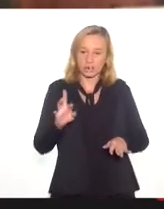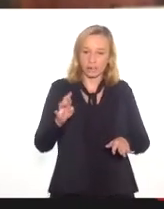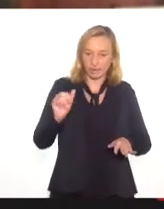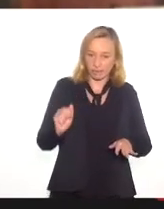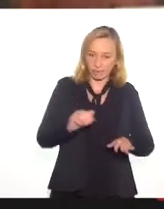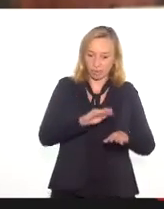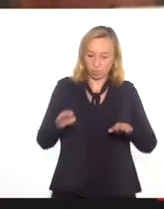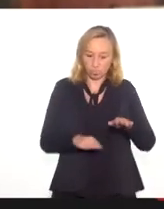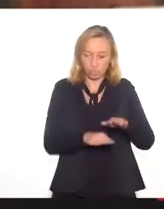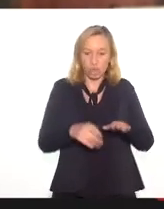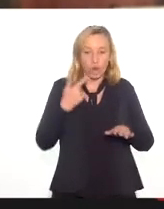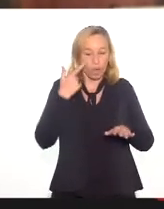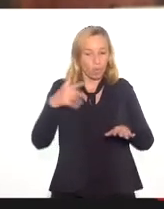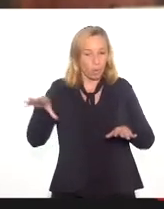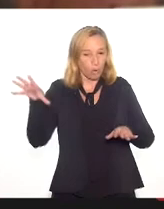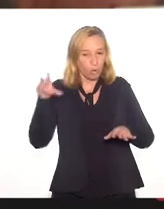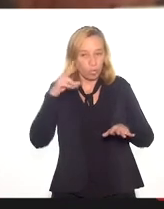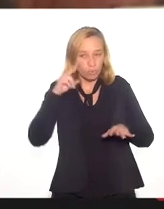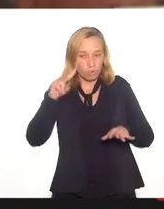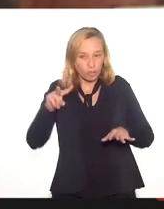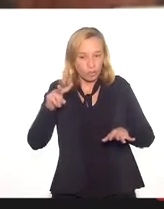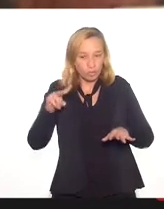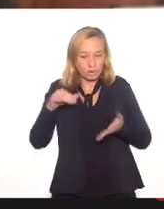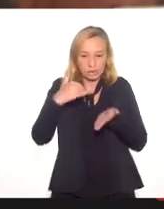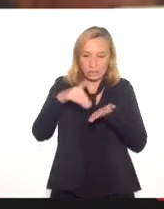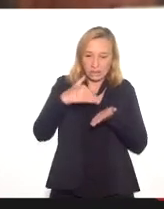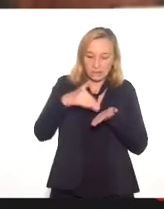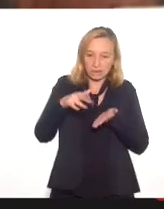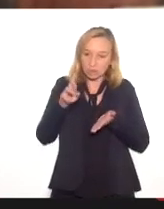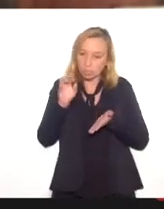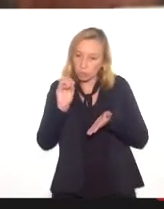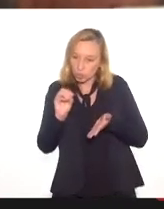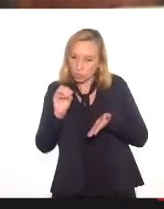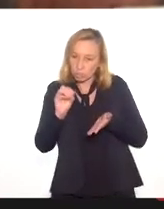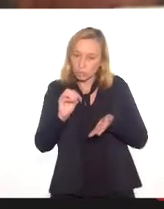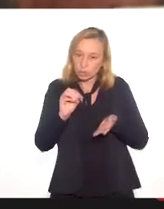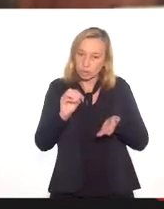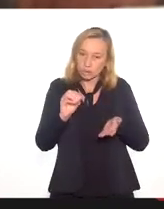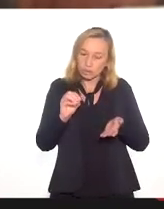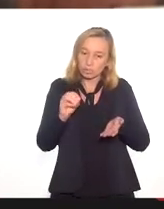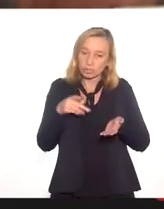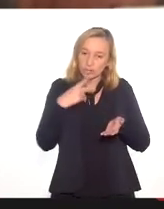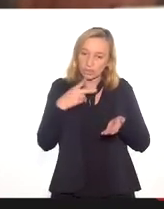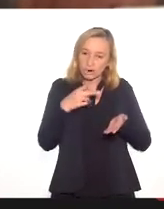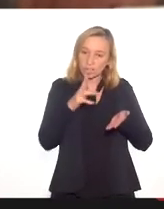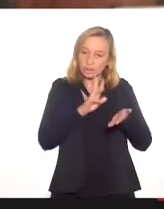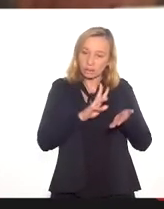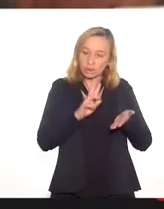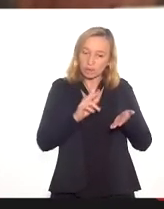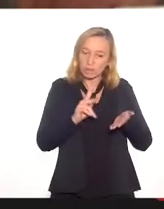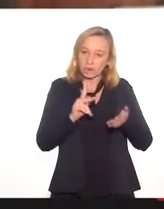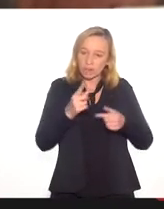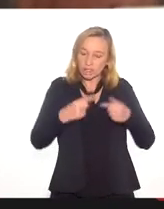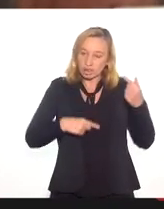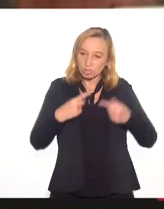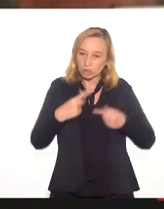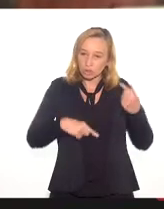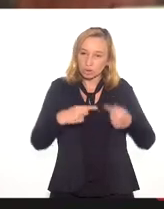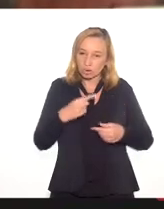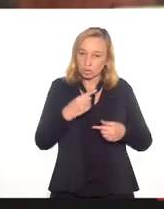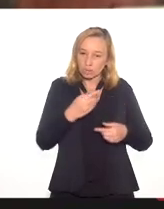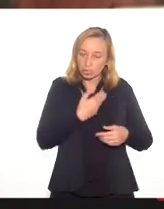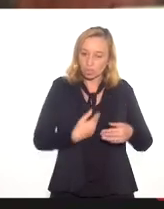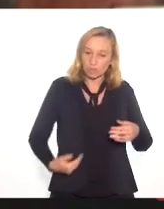Eu ouvi com muita atenção o secretário Bruno enumerando as políticas do governo do Estado